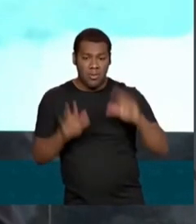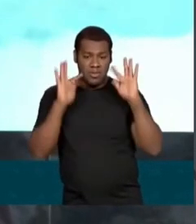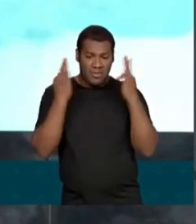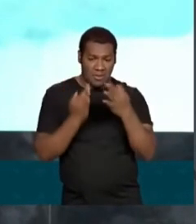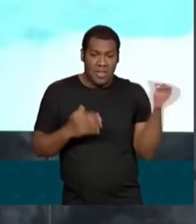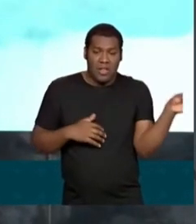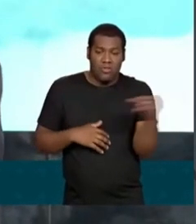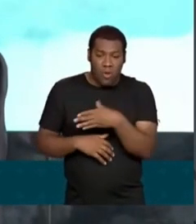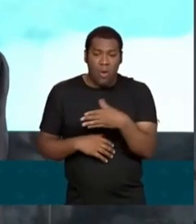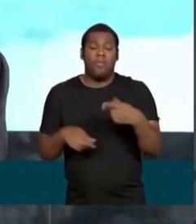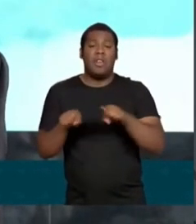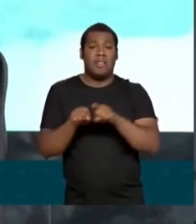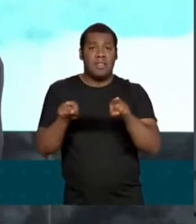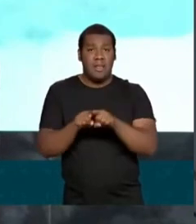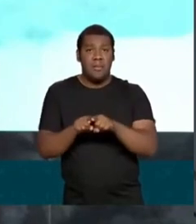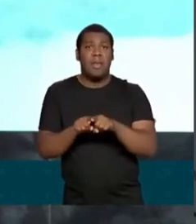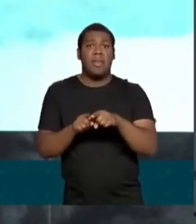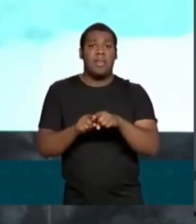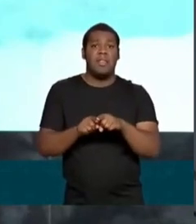vida